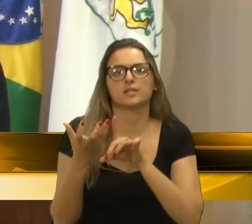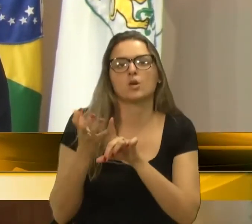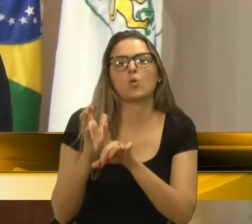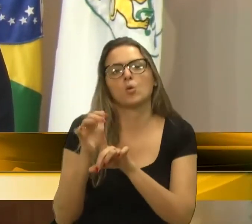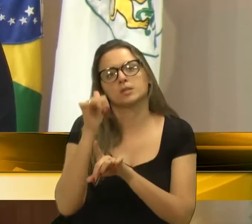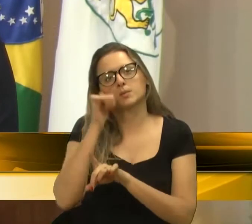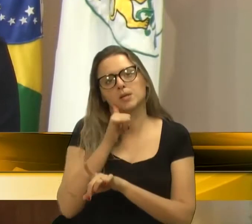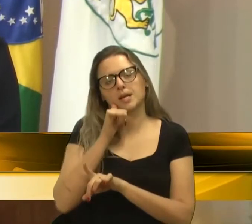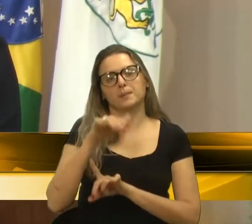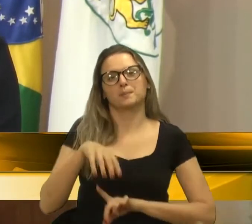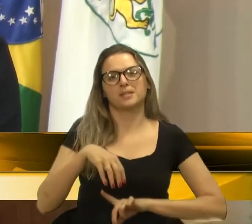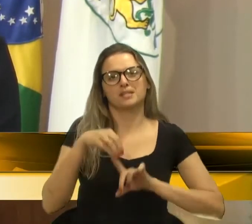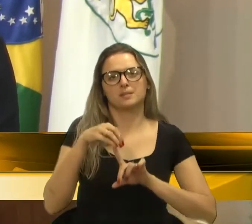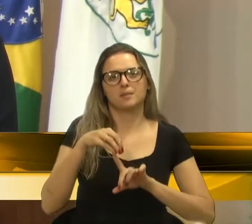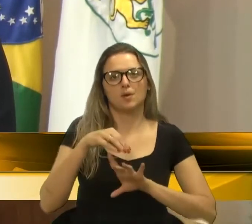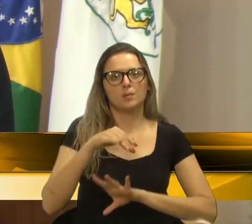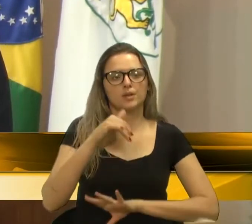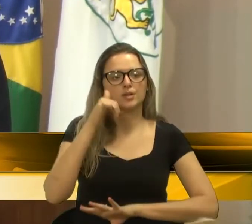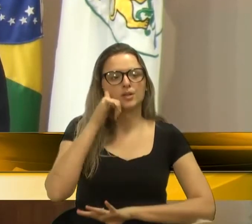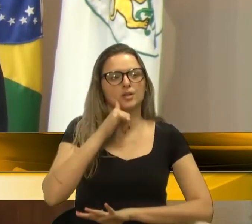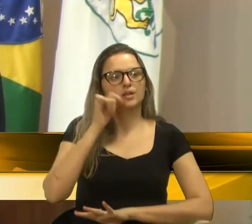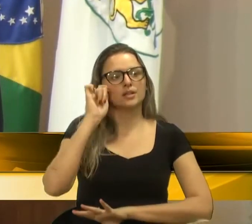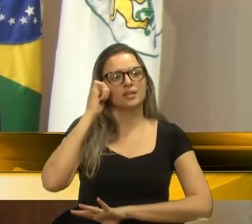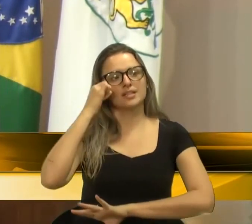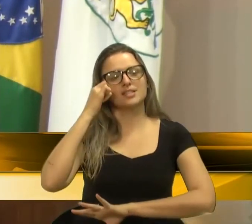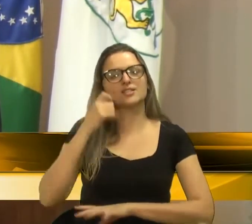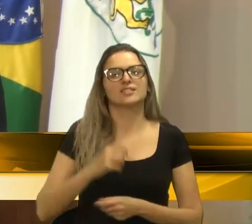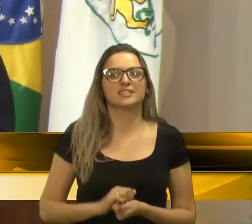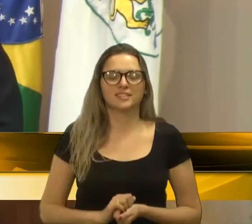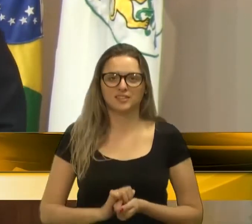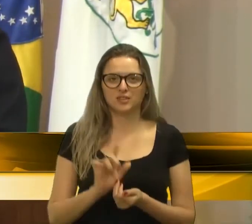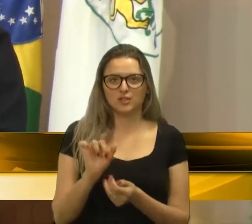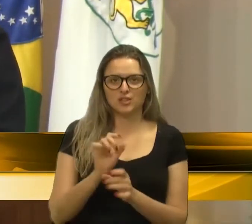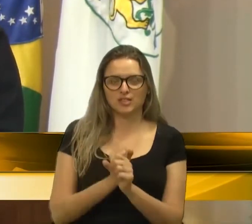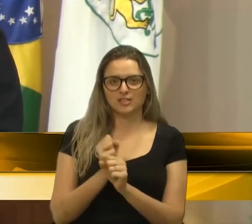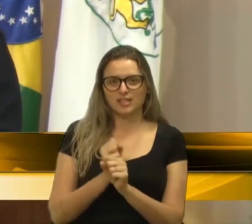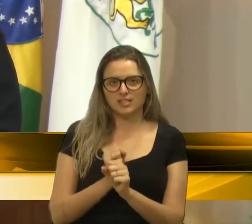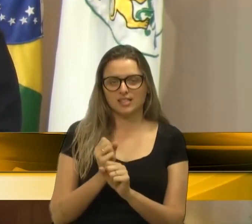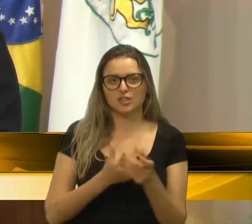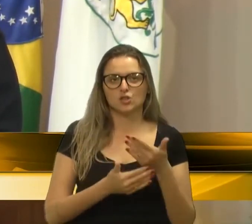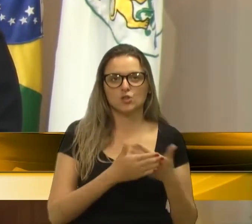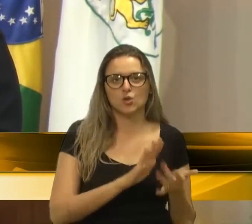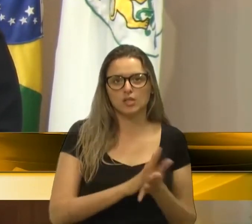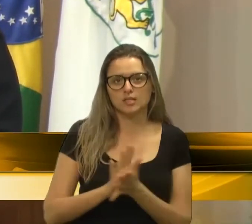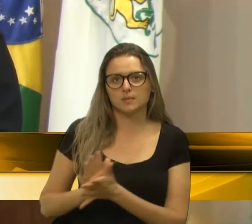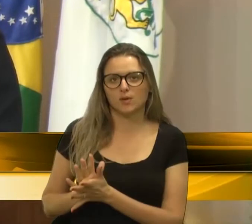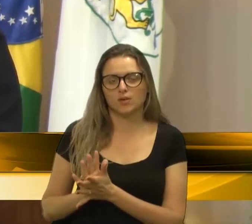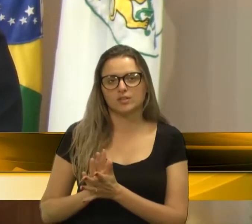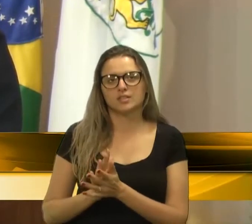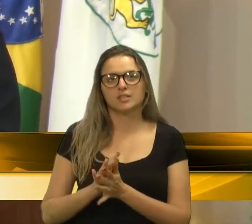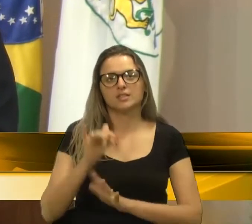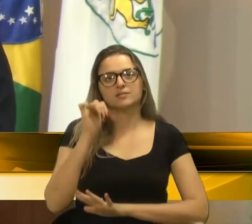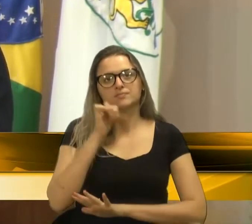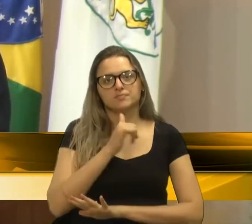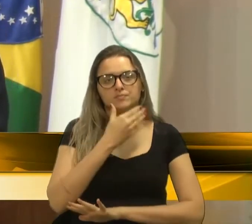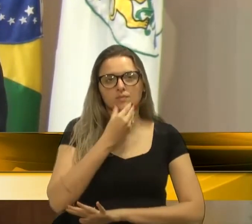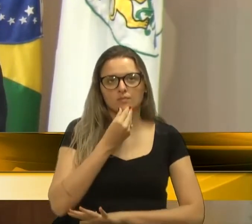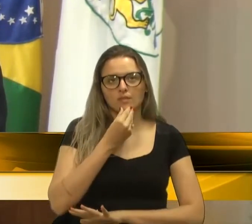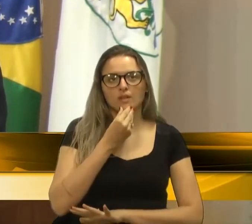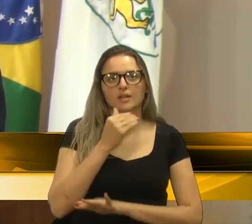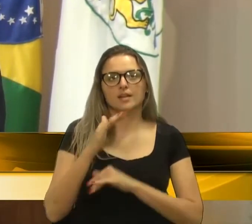principalmente negras e pardas, né? Então, em 10 anos, os assassinatos de brasileiras negras e pardas cresceram